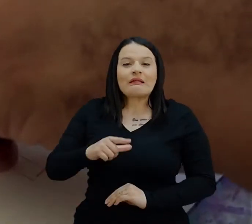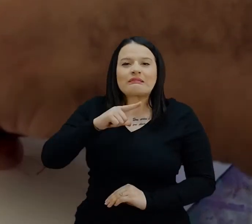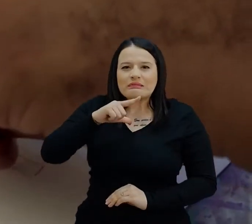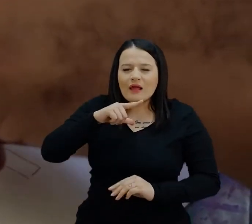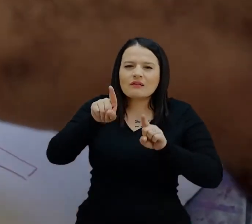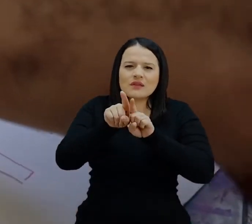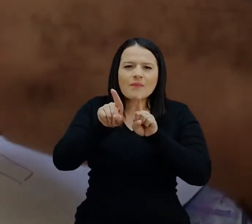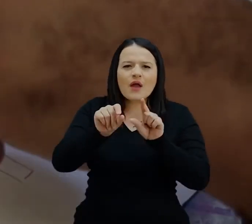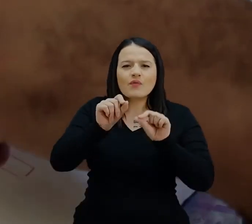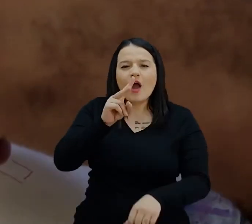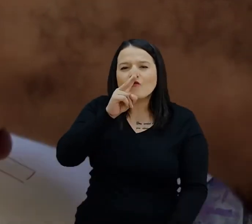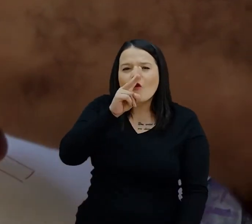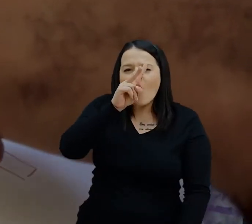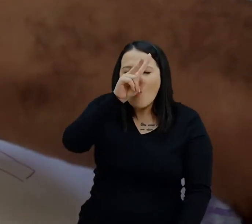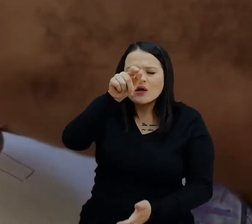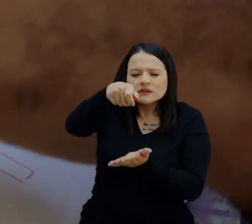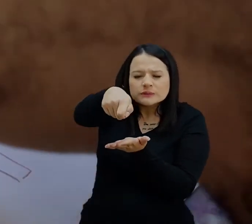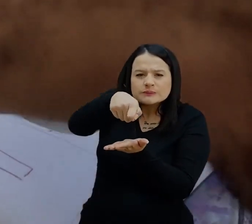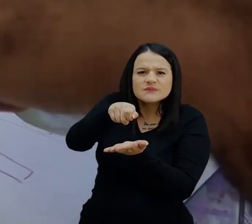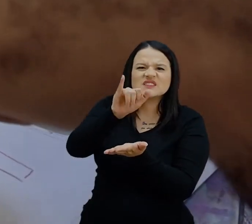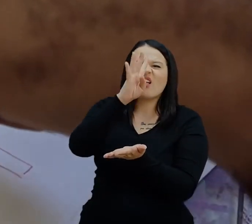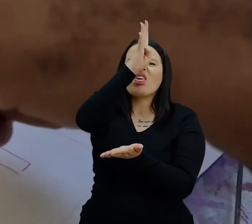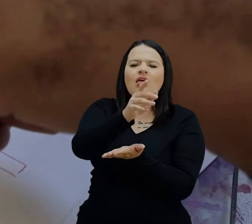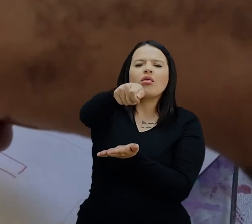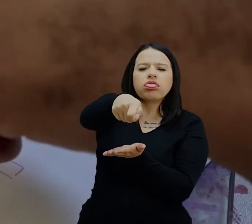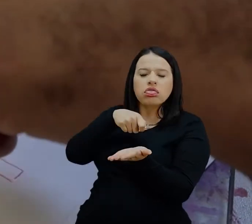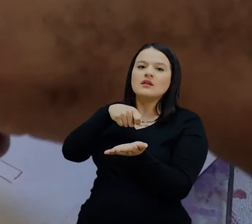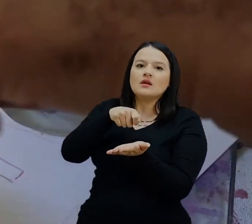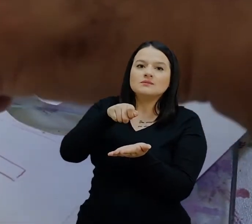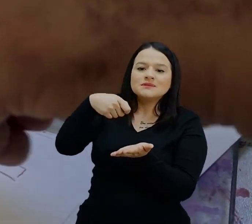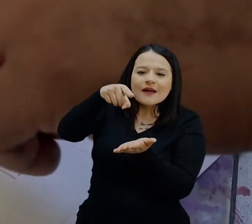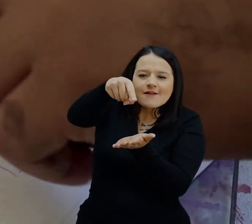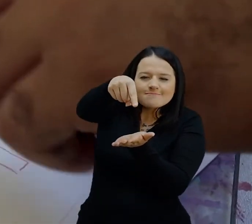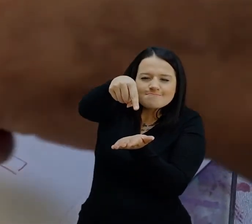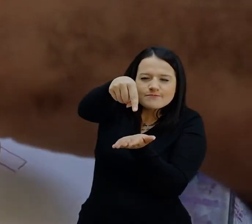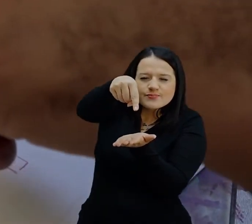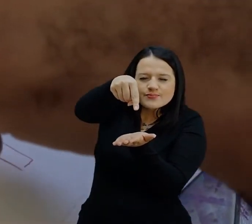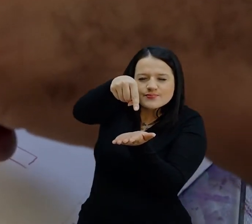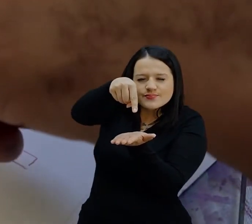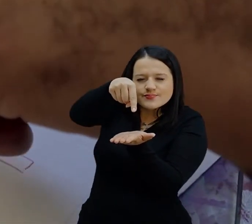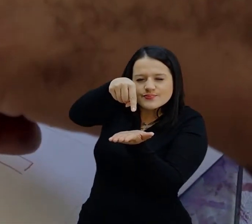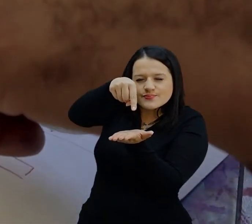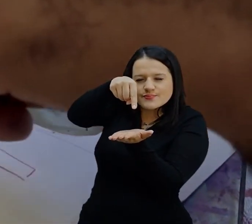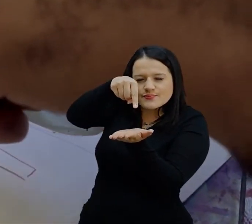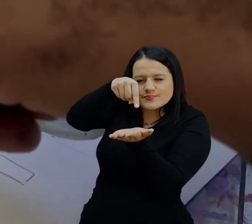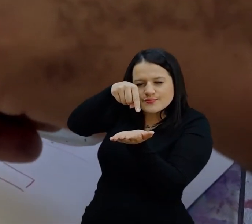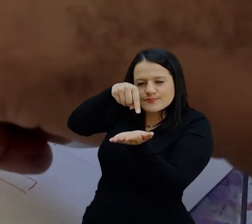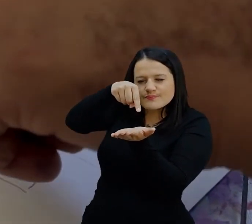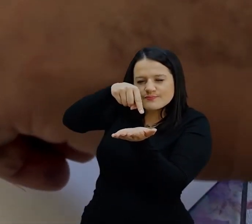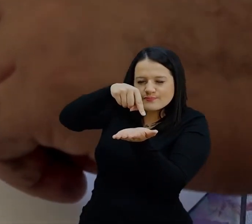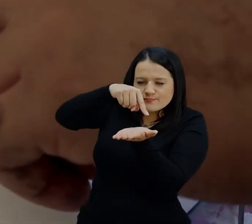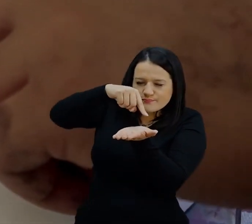Esse dedo aqui, você faz a força para poder cortar. Não adianta só puxar, porque não tem a força. Você coloca com